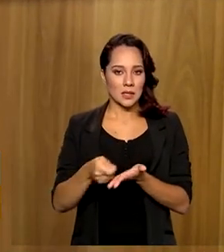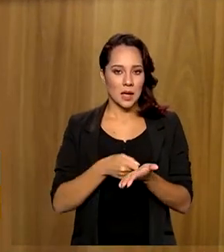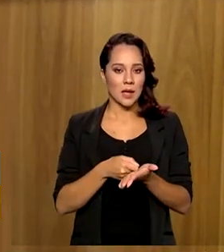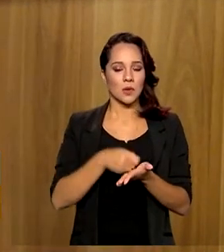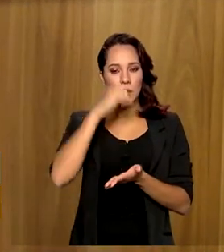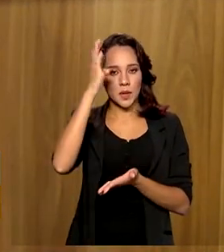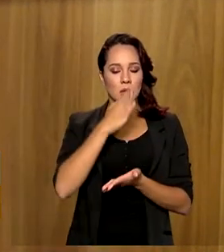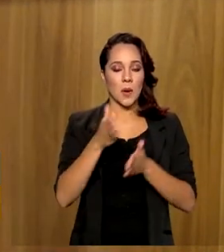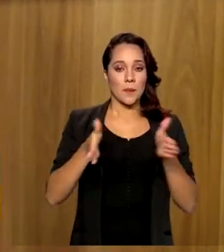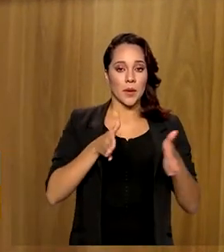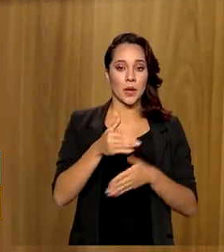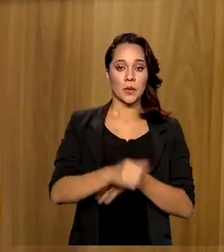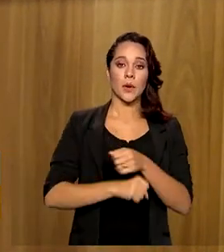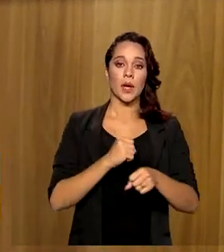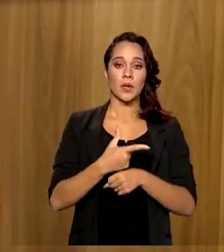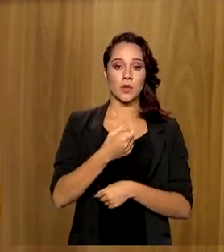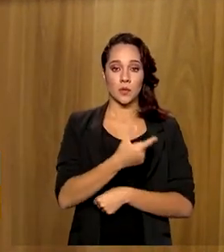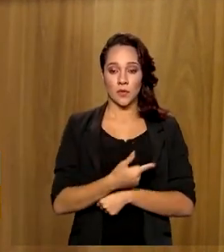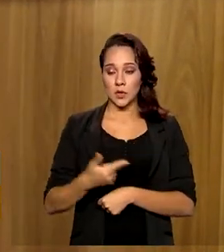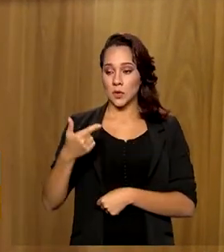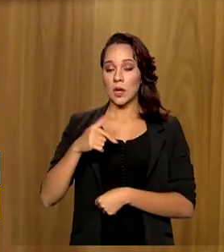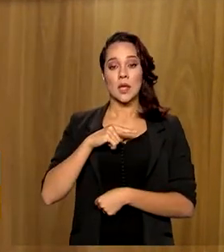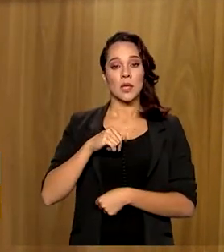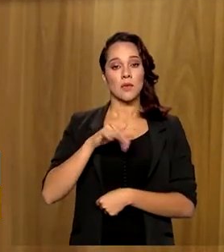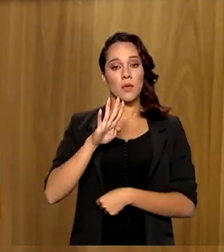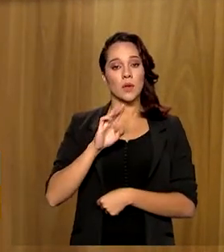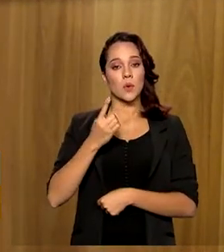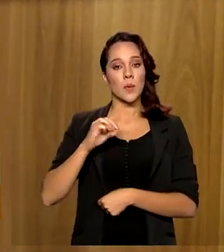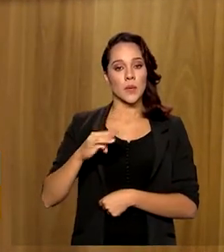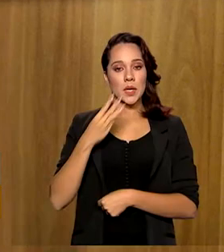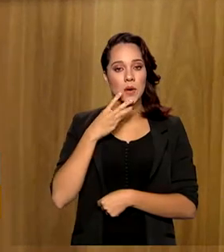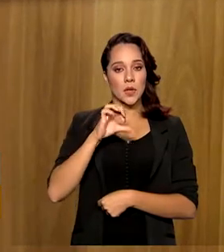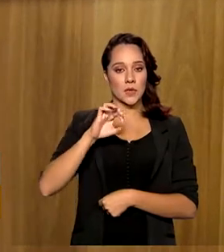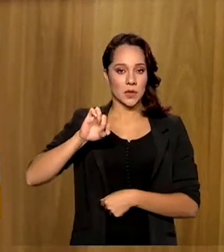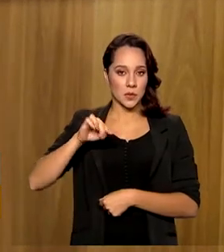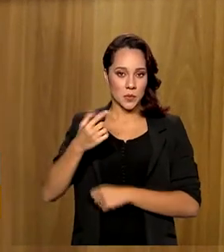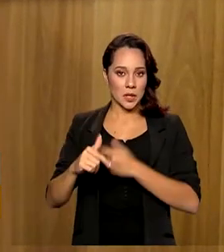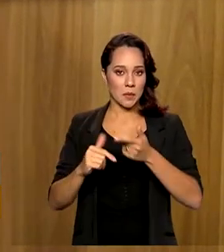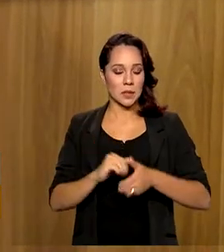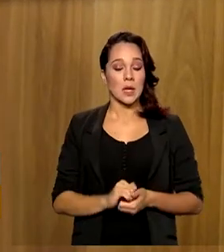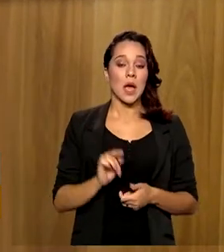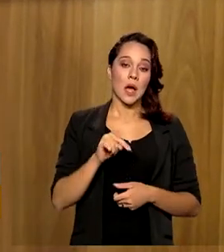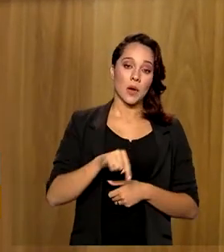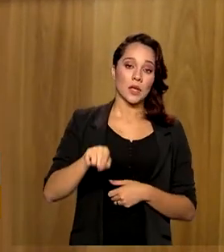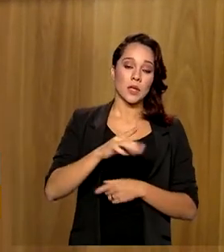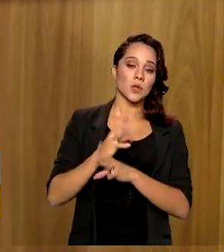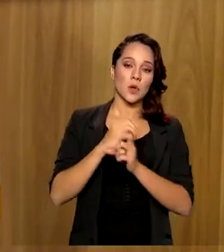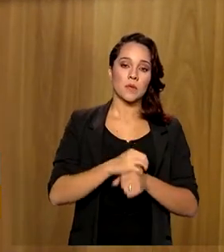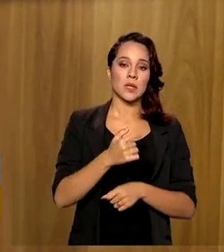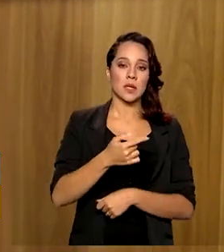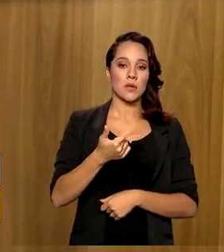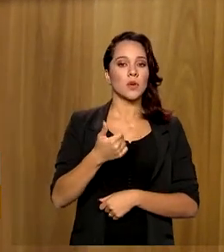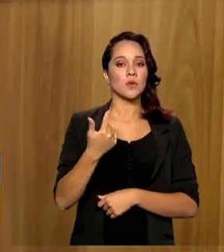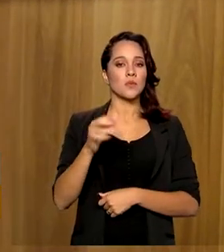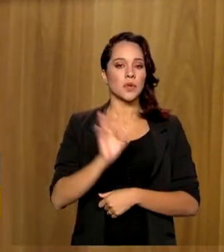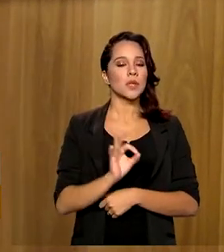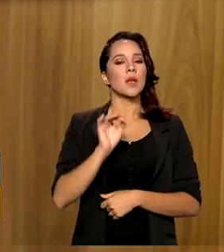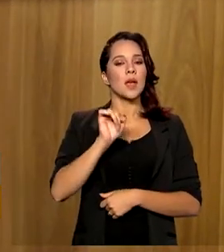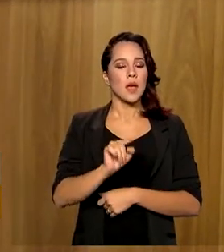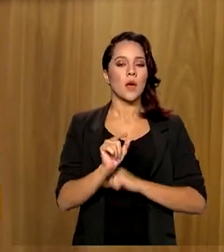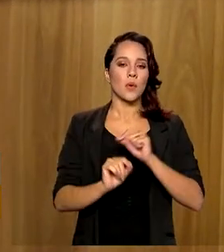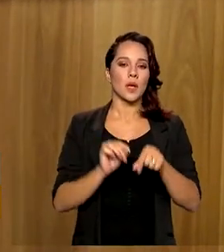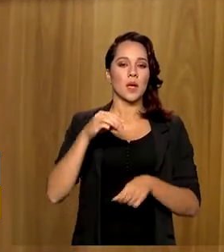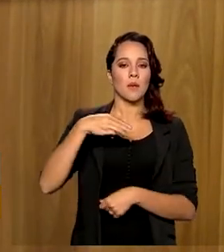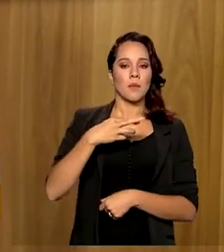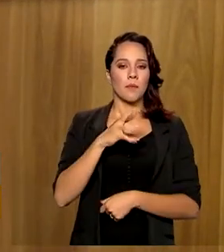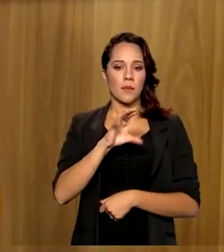de 2022, foram gerados em torno de quase 1 milhão e 900 mil empregos. Agora, desse total, 72% foi gerado justamente por